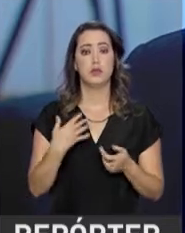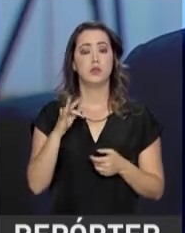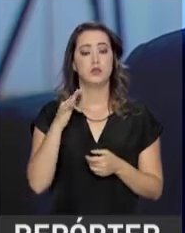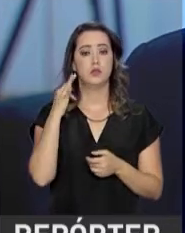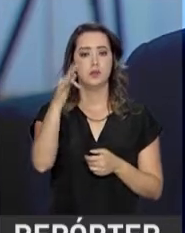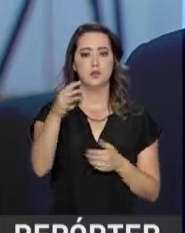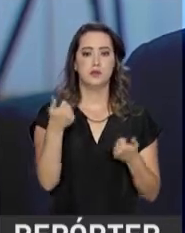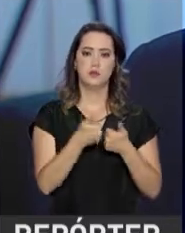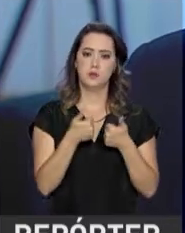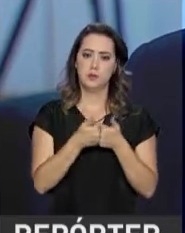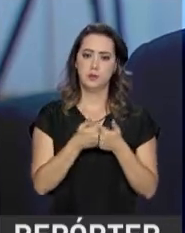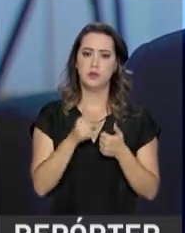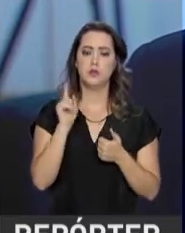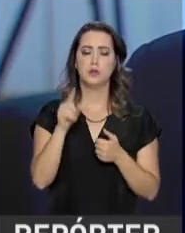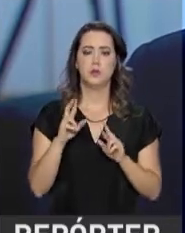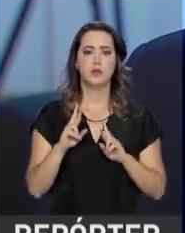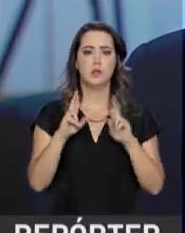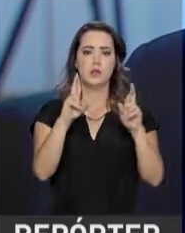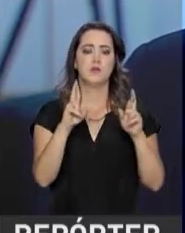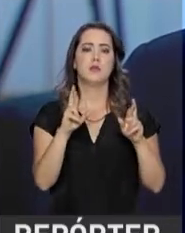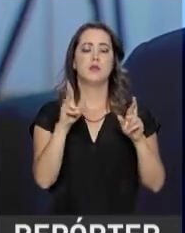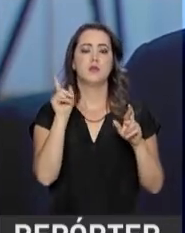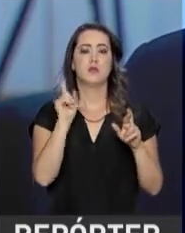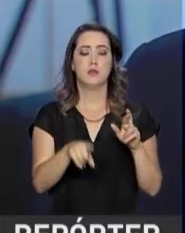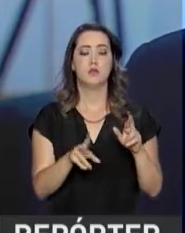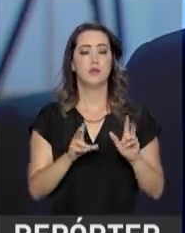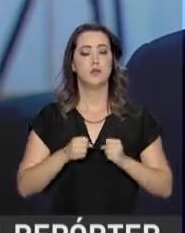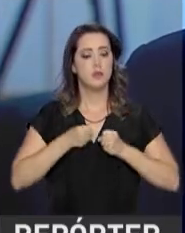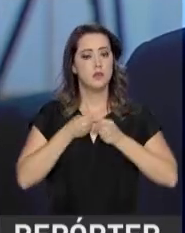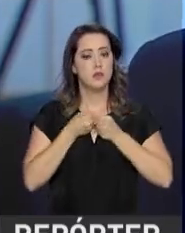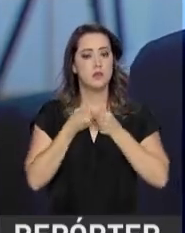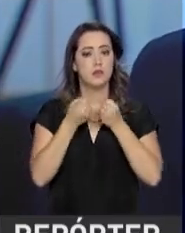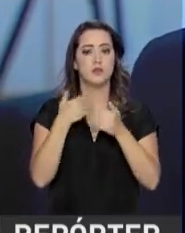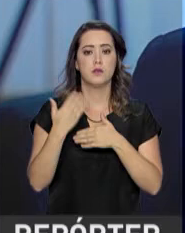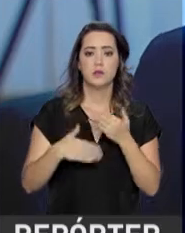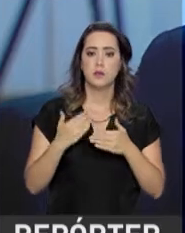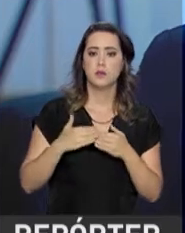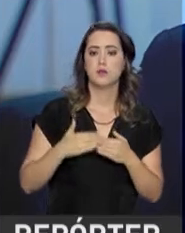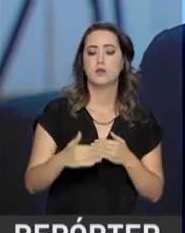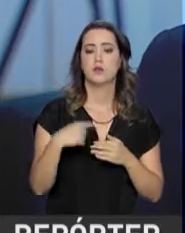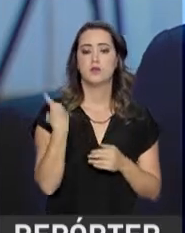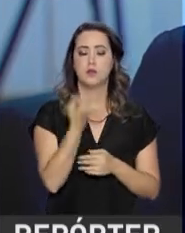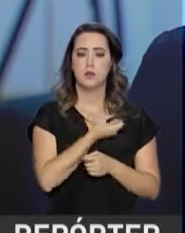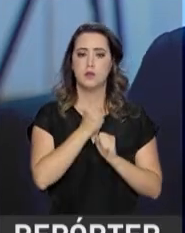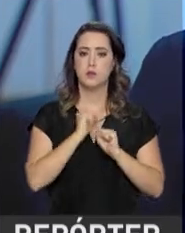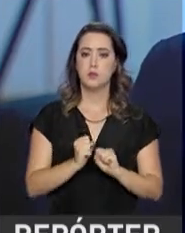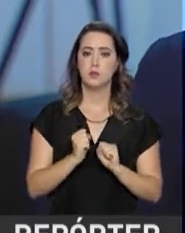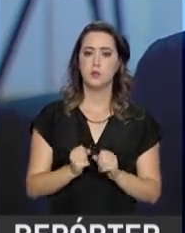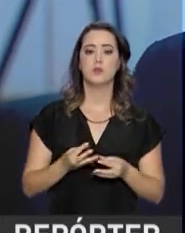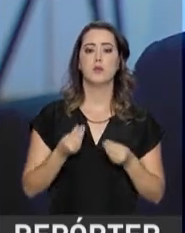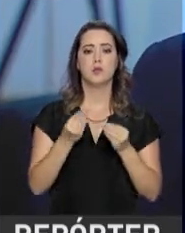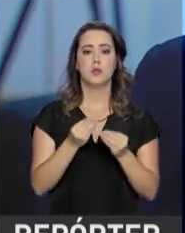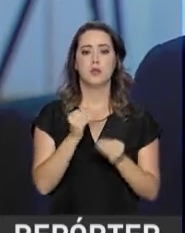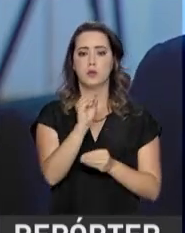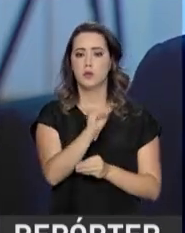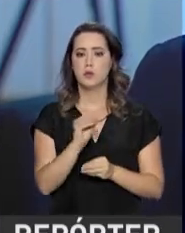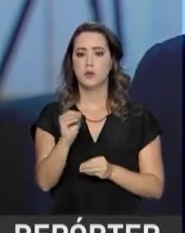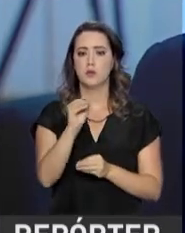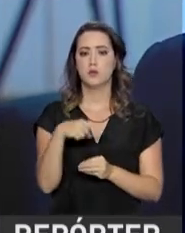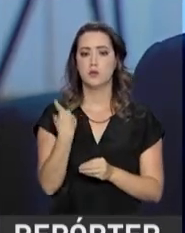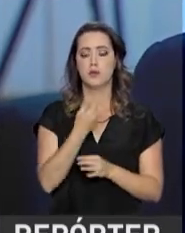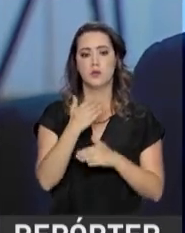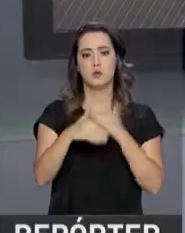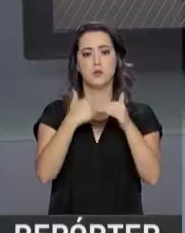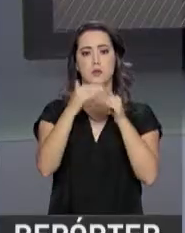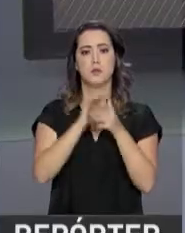futuro muito próximo ea expectativa é que esse esforço continue para que nós possamos garantir sustentabilidade ao nosso